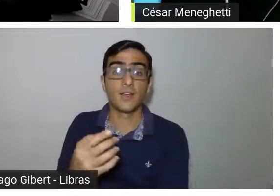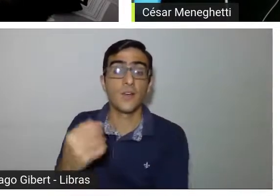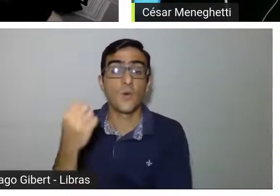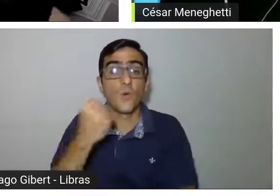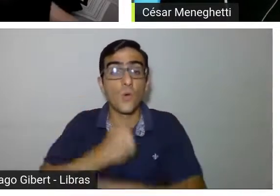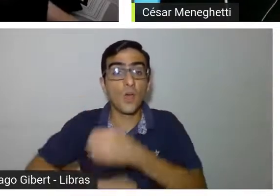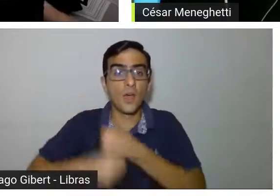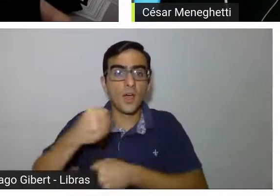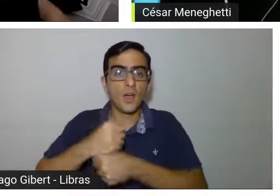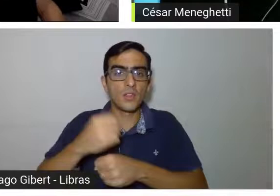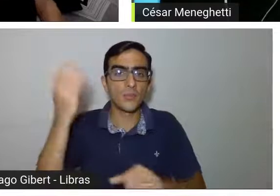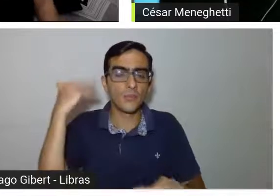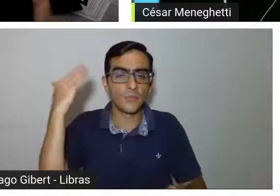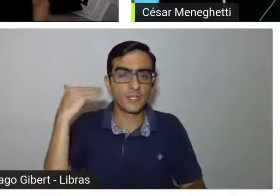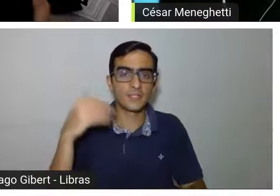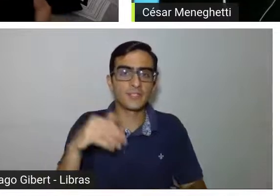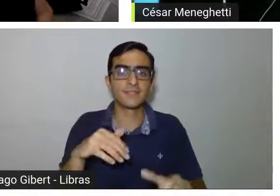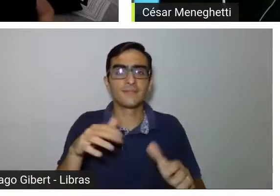passado...